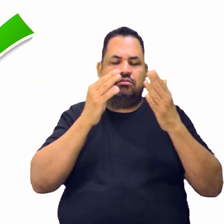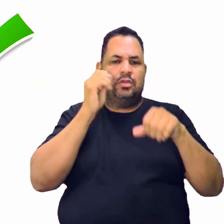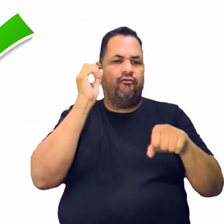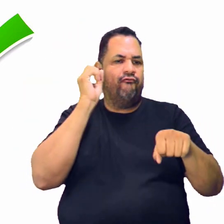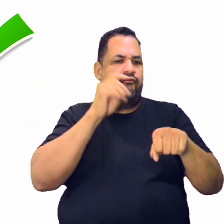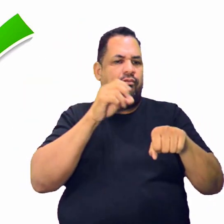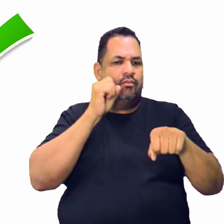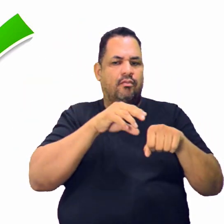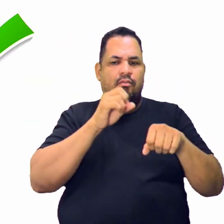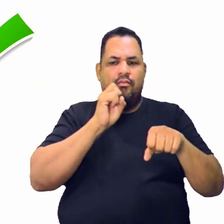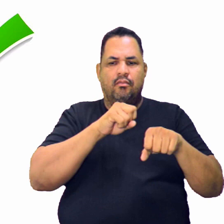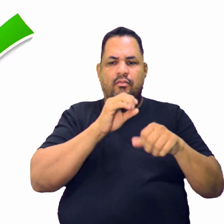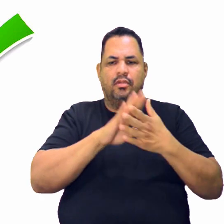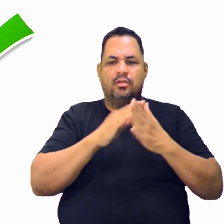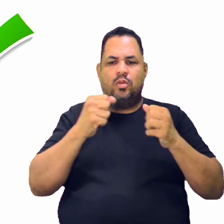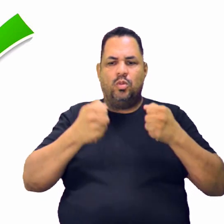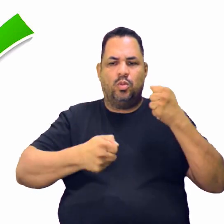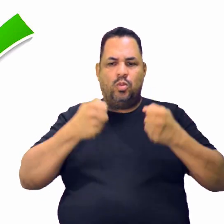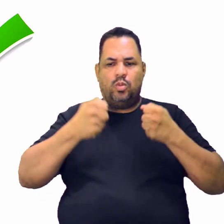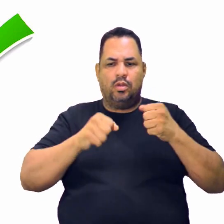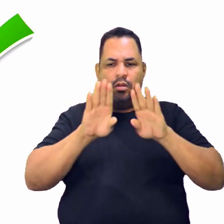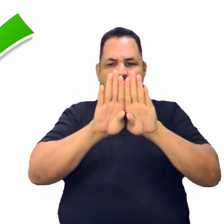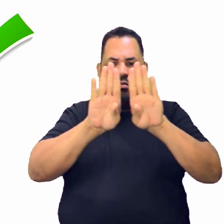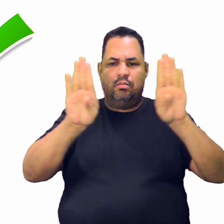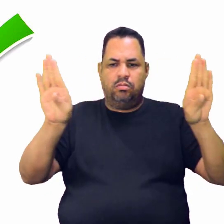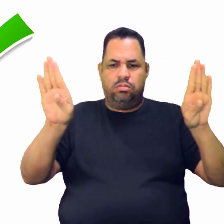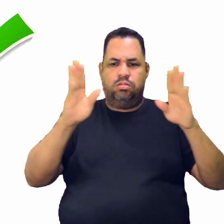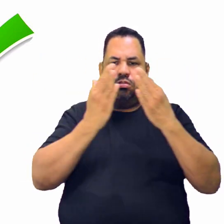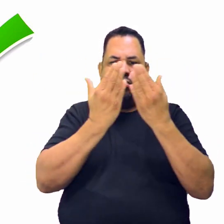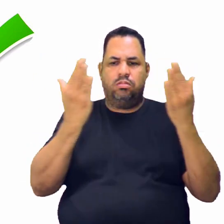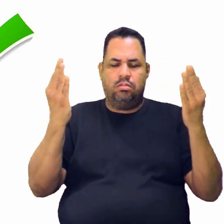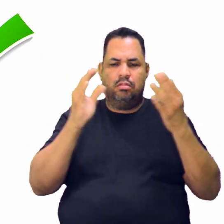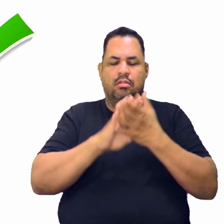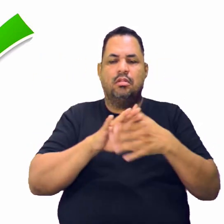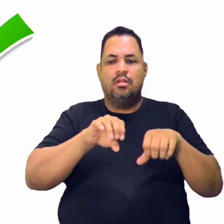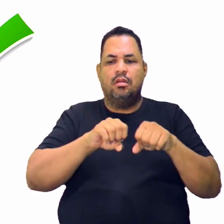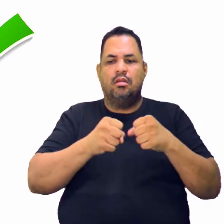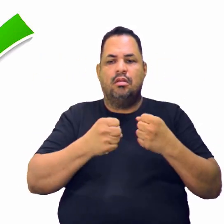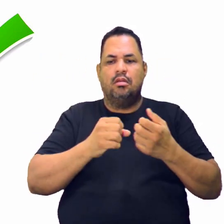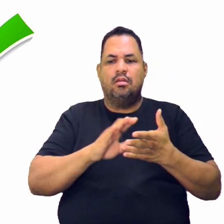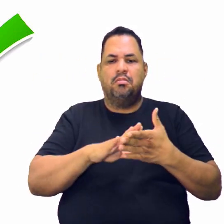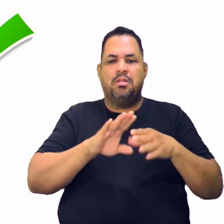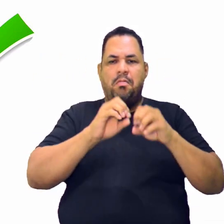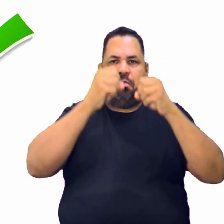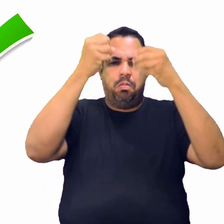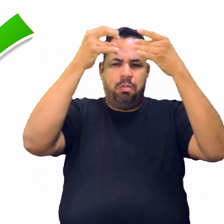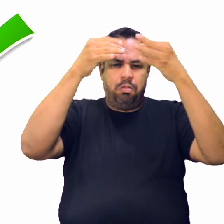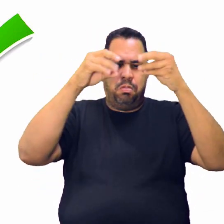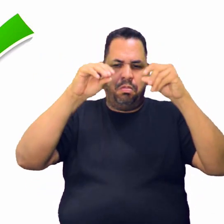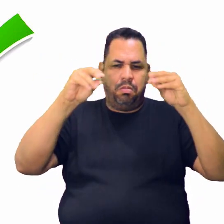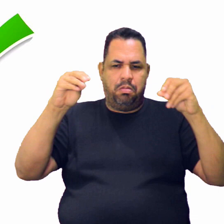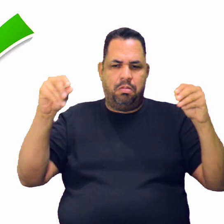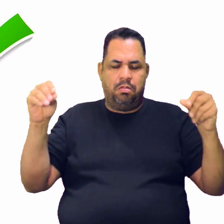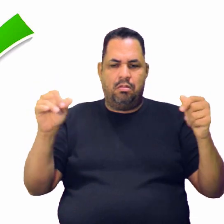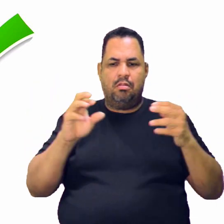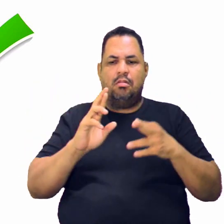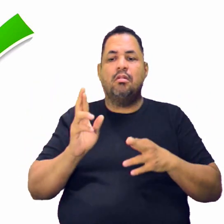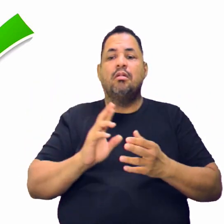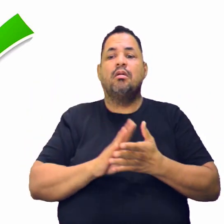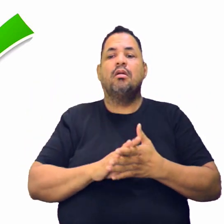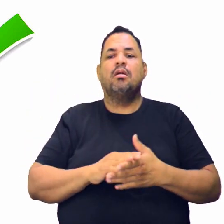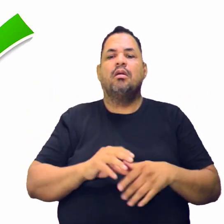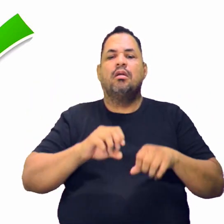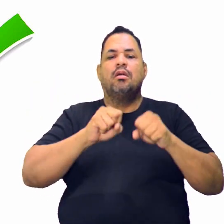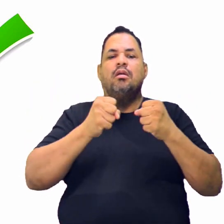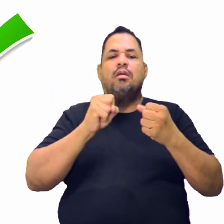vidro de algum carro, né, o para-brisa. Aí quebraram o vidro do carro. Aí, ó,